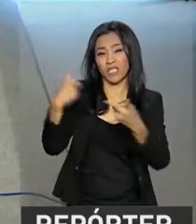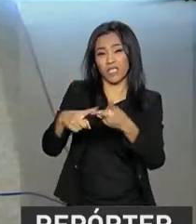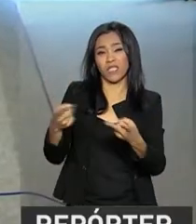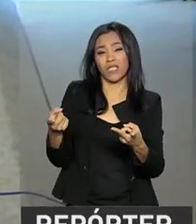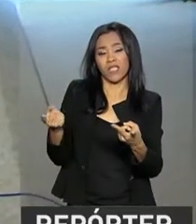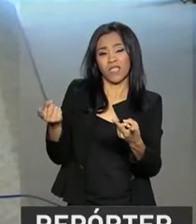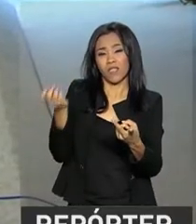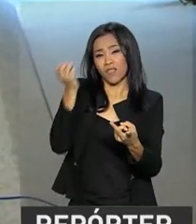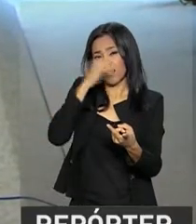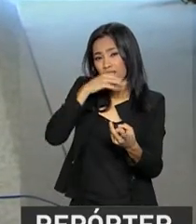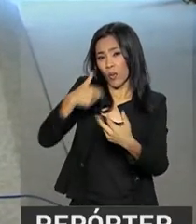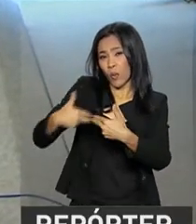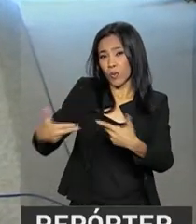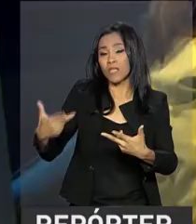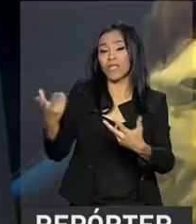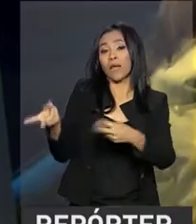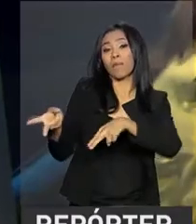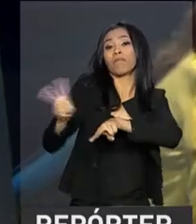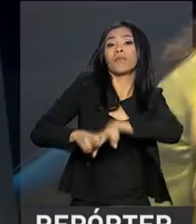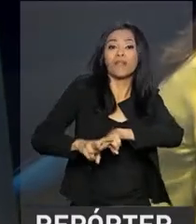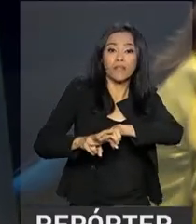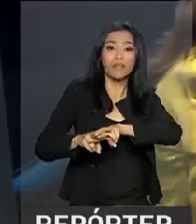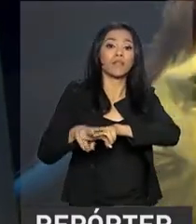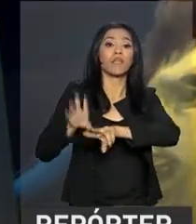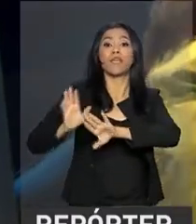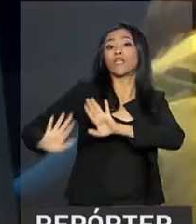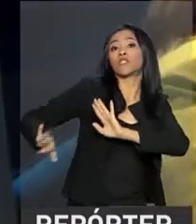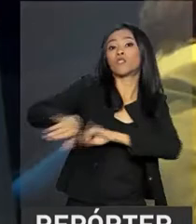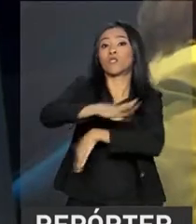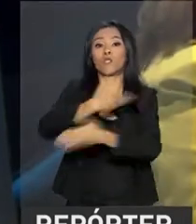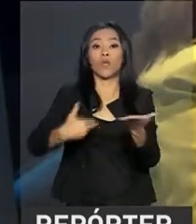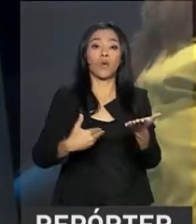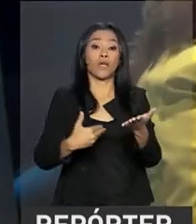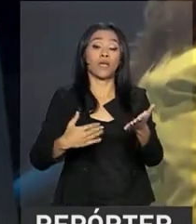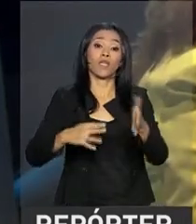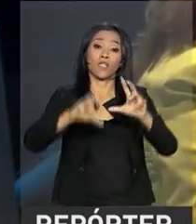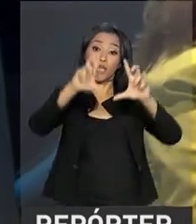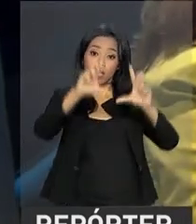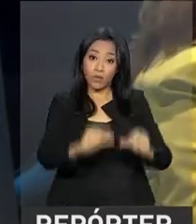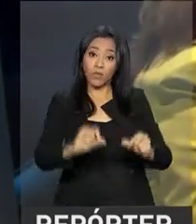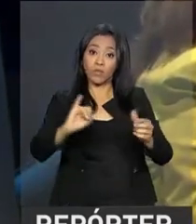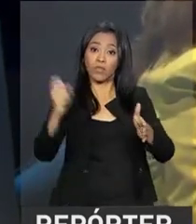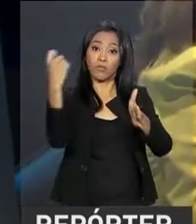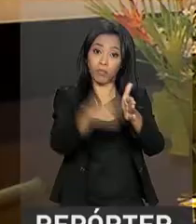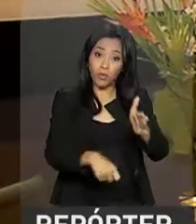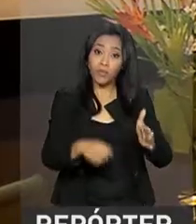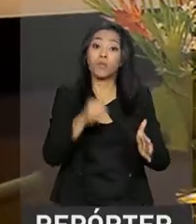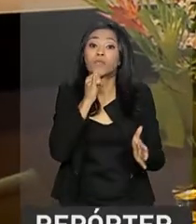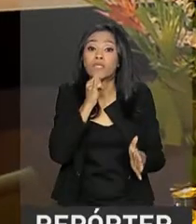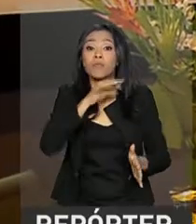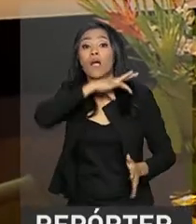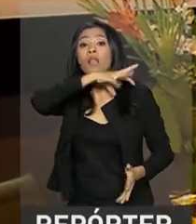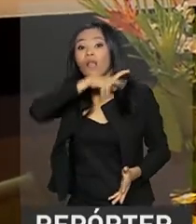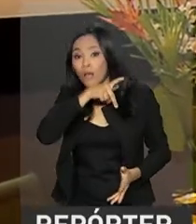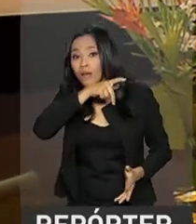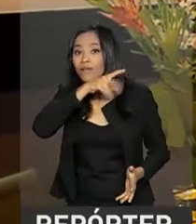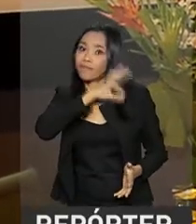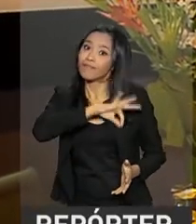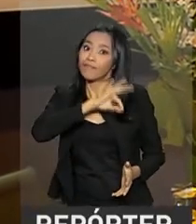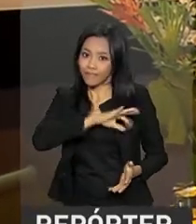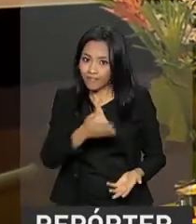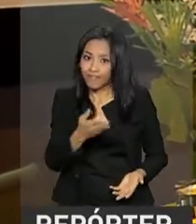egressos do sistema prisional em troca de abatimento de impostos o imposto de renda mafuá nodar